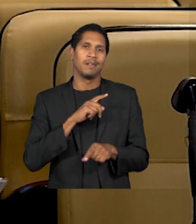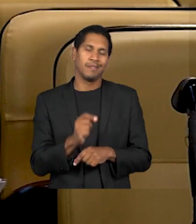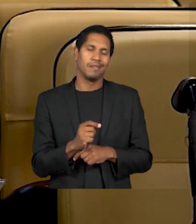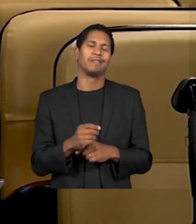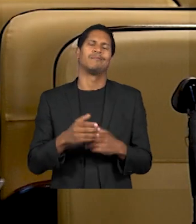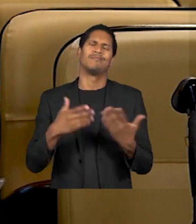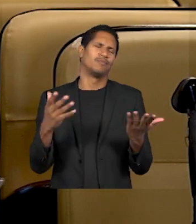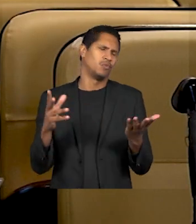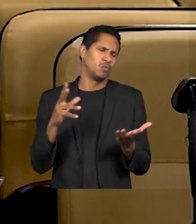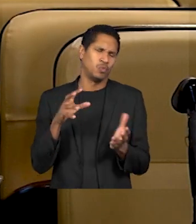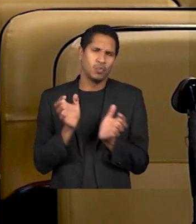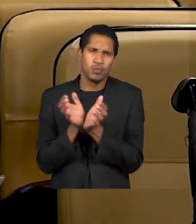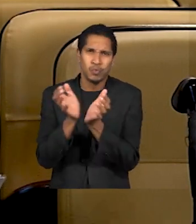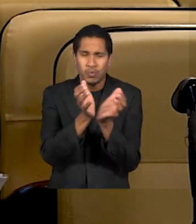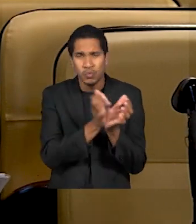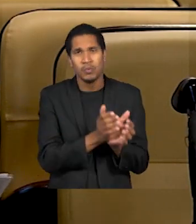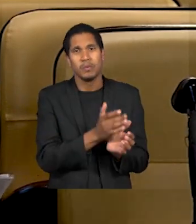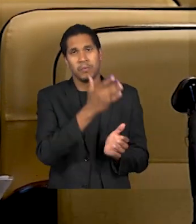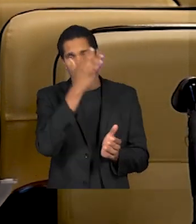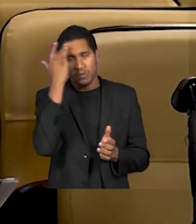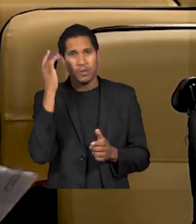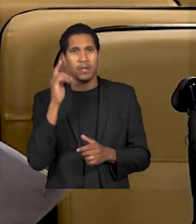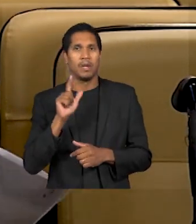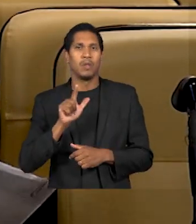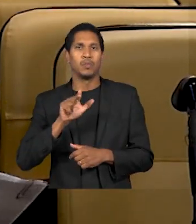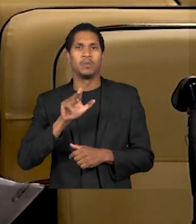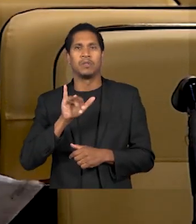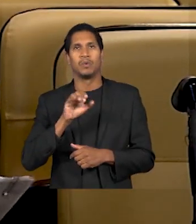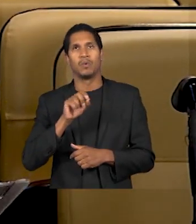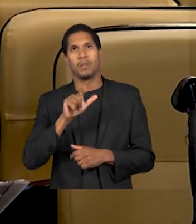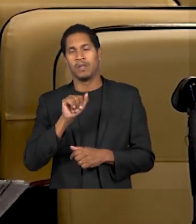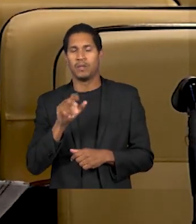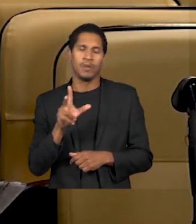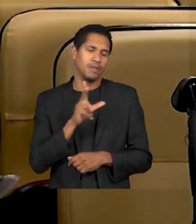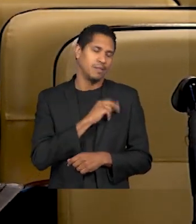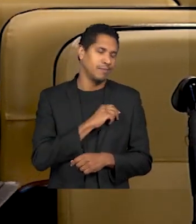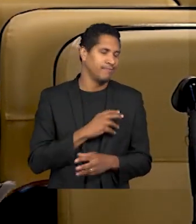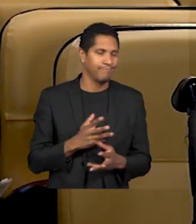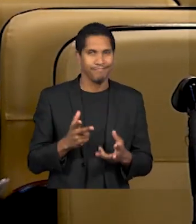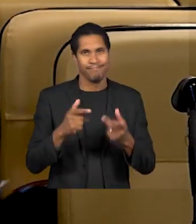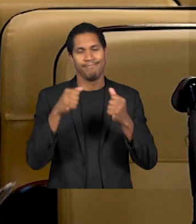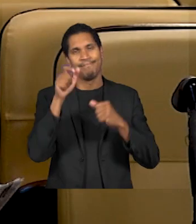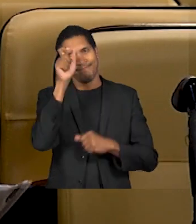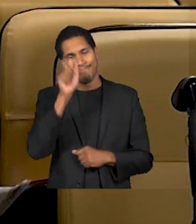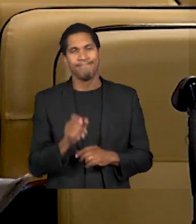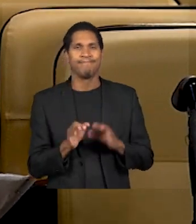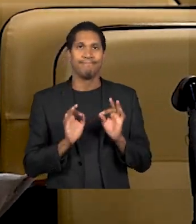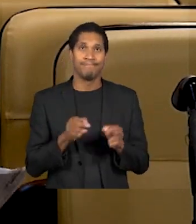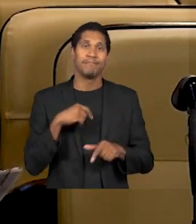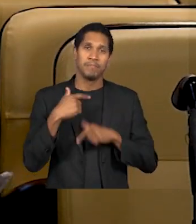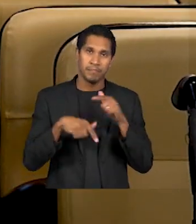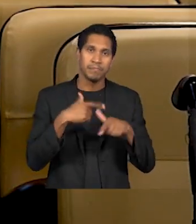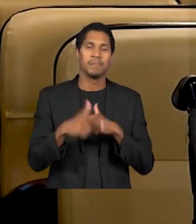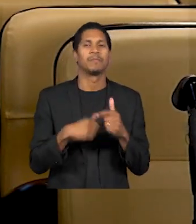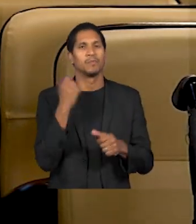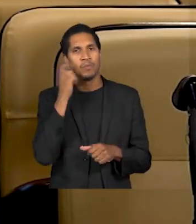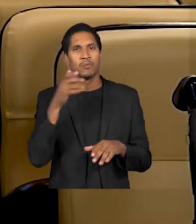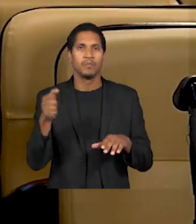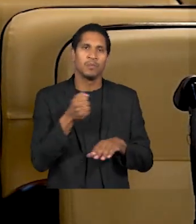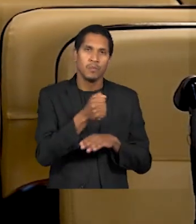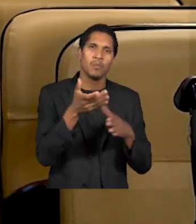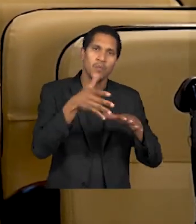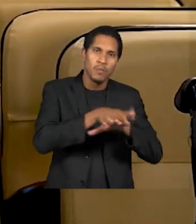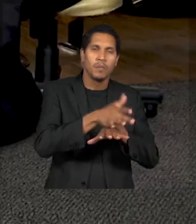Trabalho, na pessoa da doutora Lucila, uma grande pessoa, trabalhou muito para a inclusão das pessoas